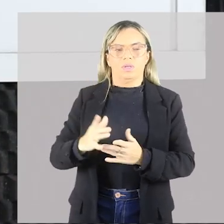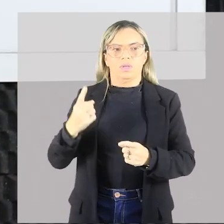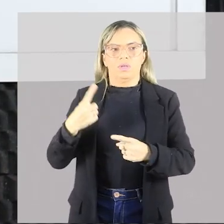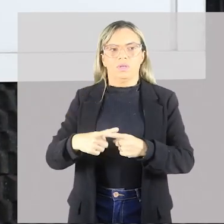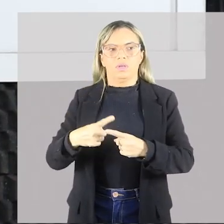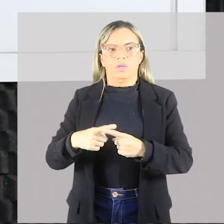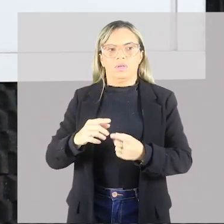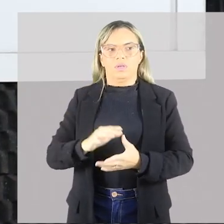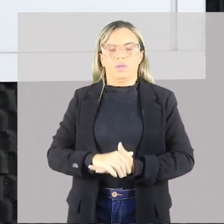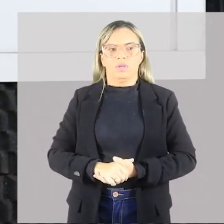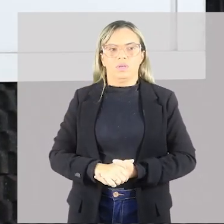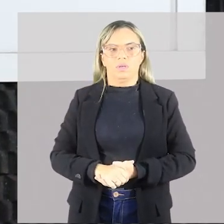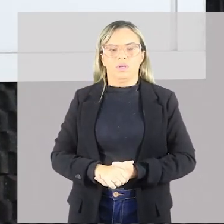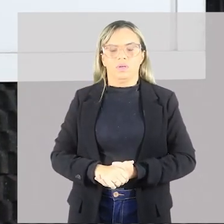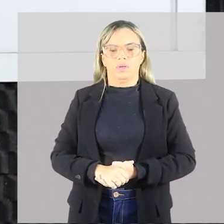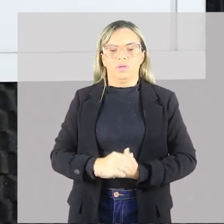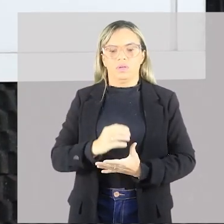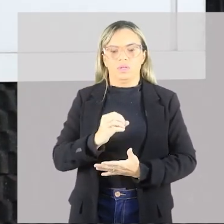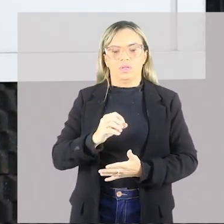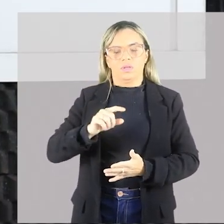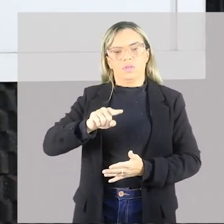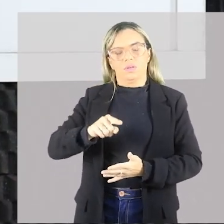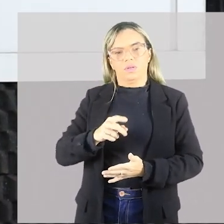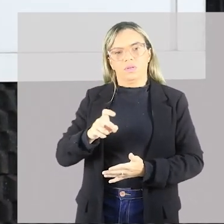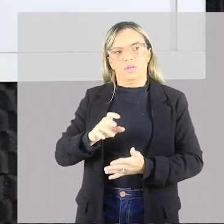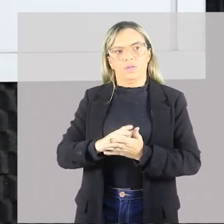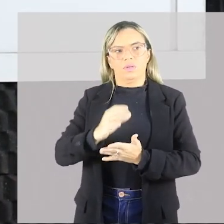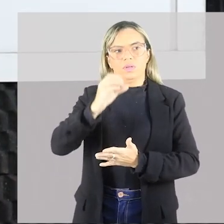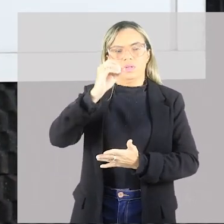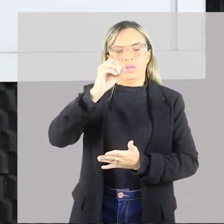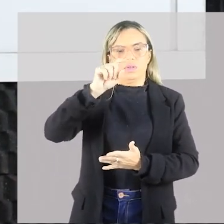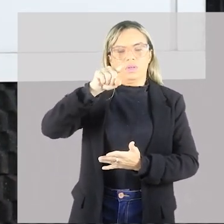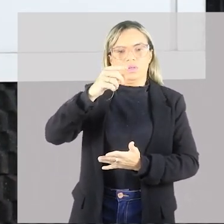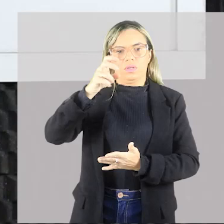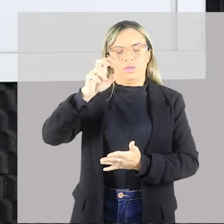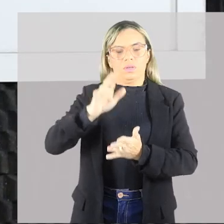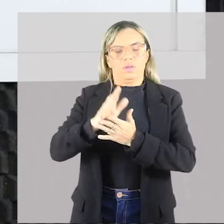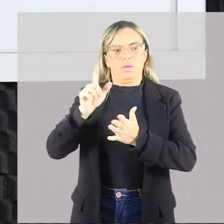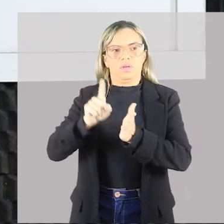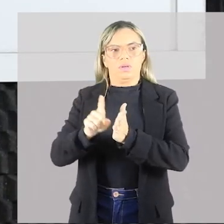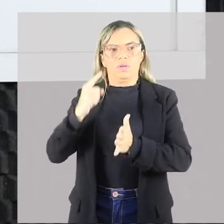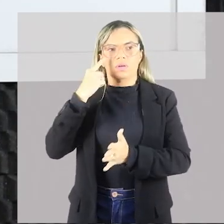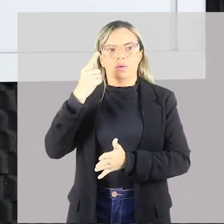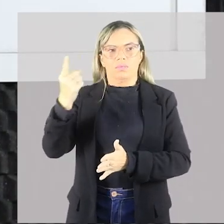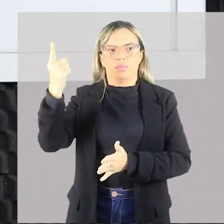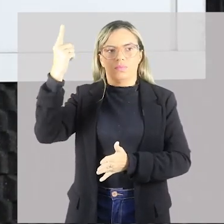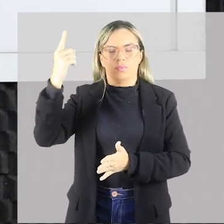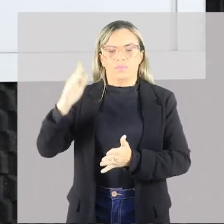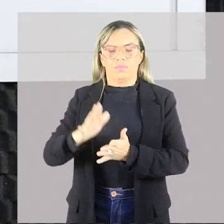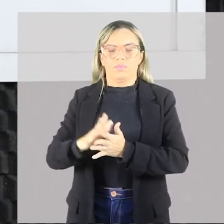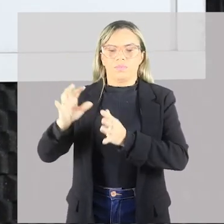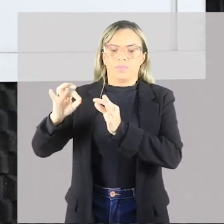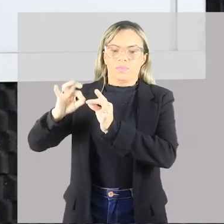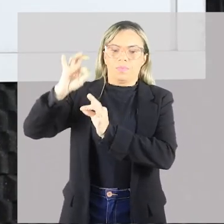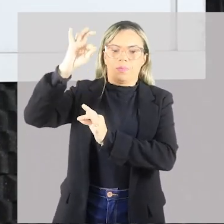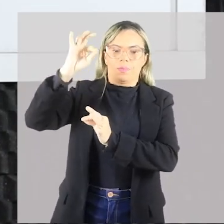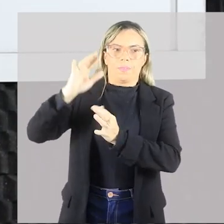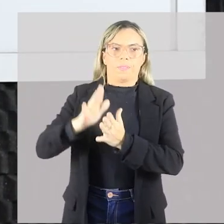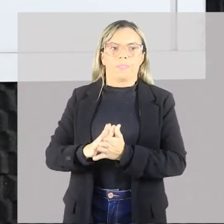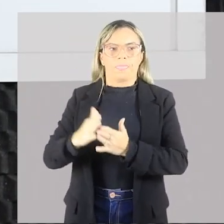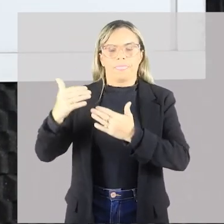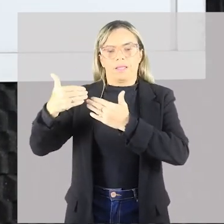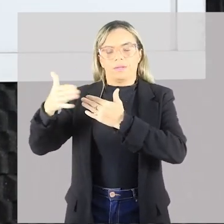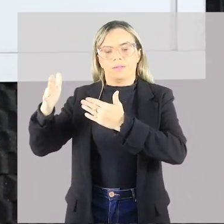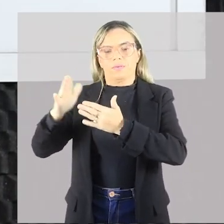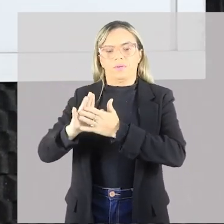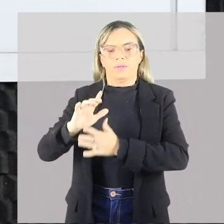7? Porque meio embaixo e meio em cima. A mesma coisa na outra dimensão, ó, que externamente